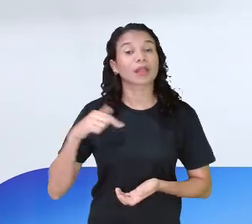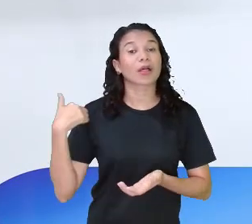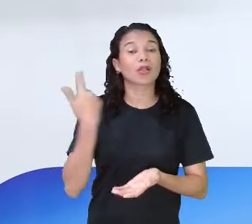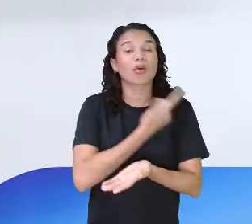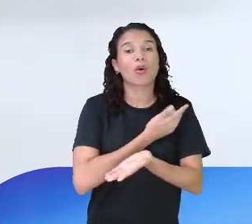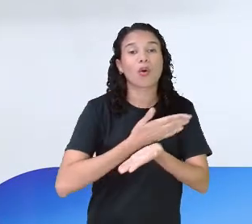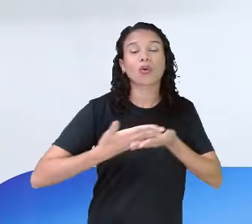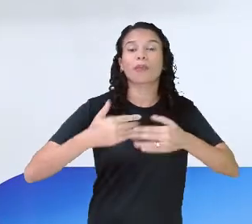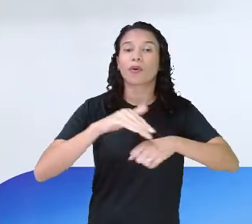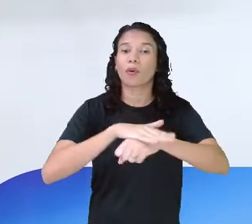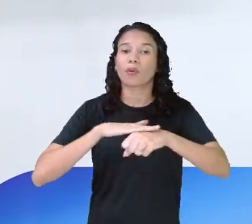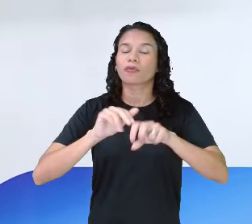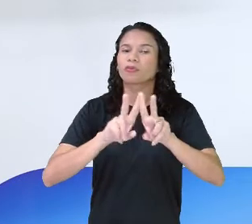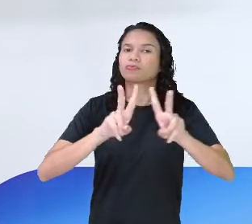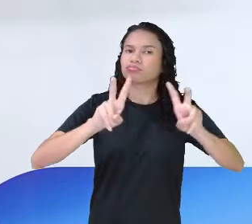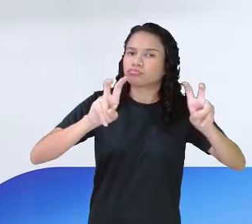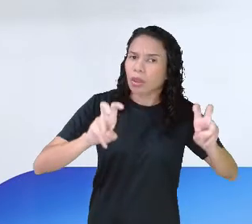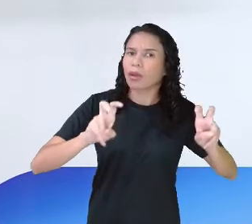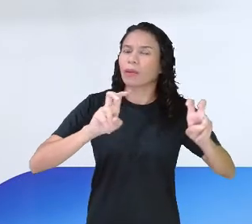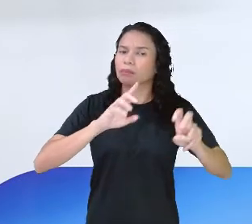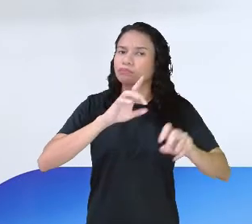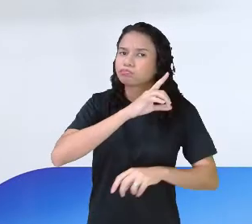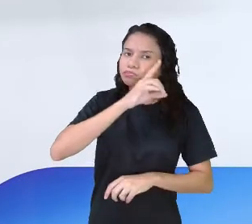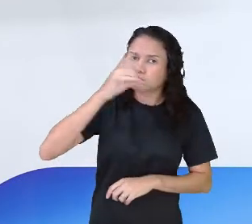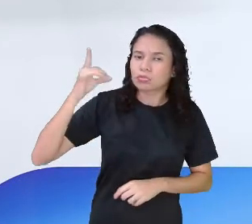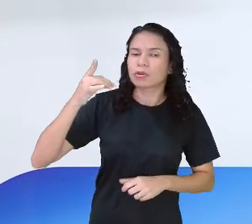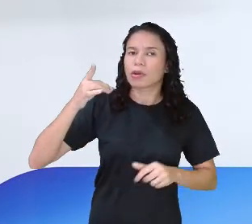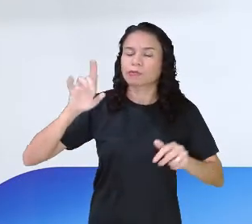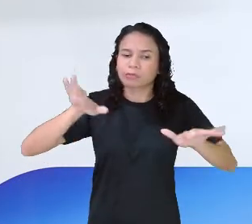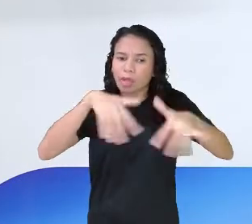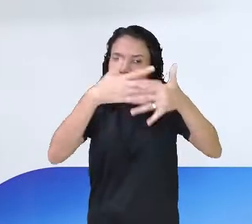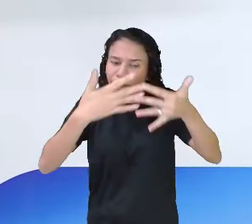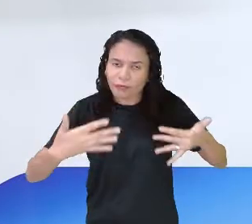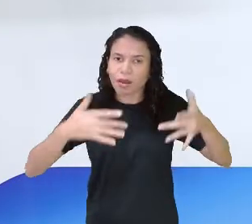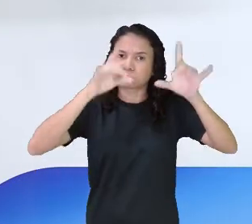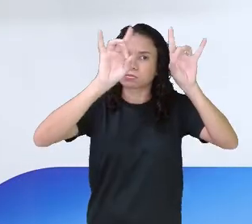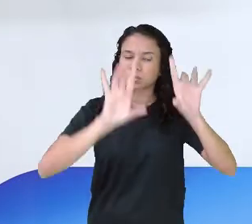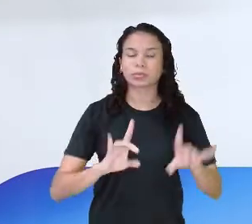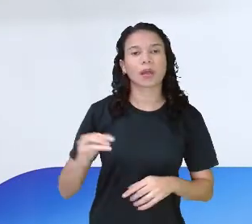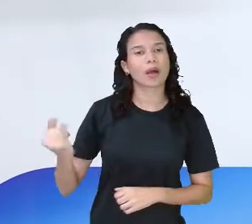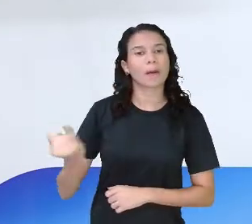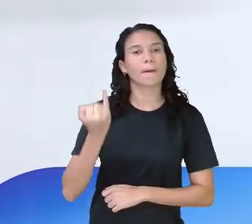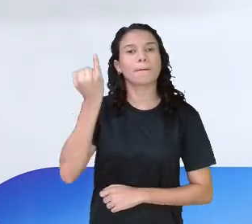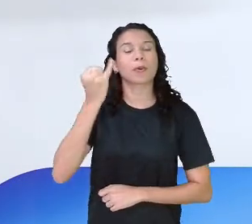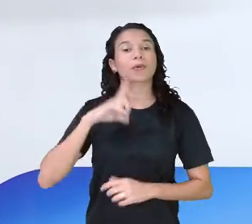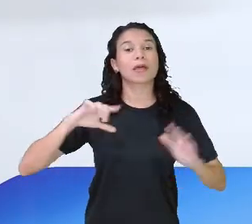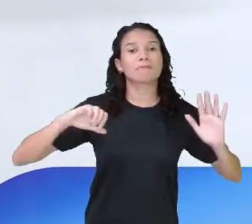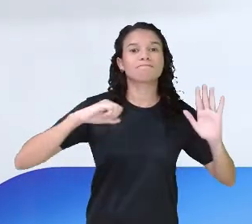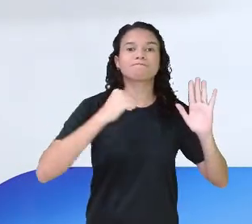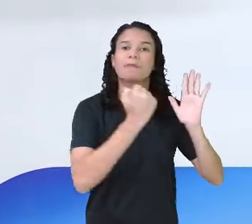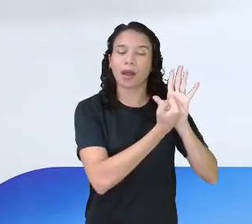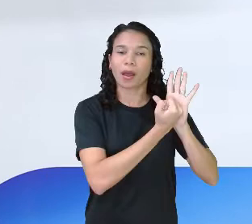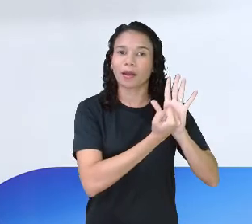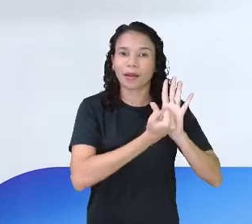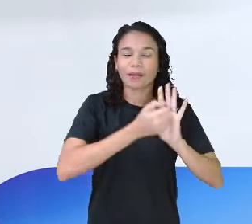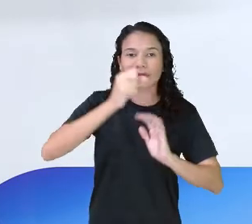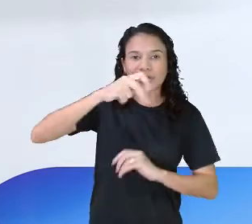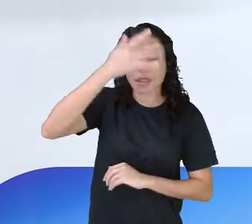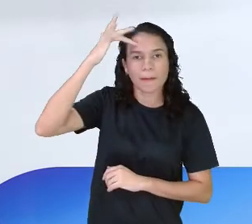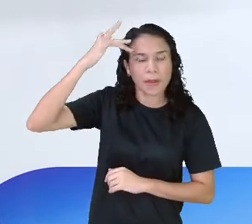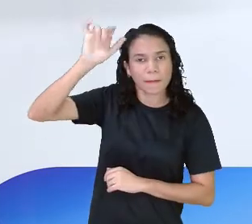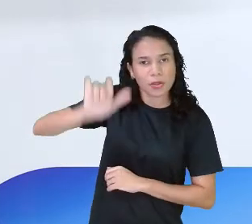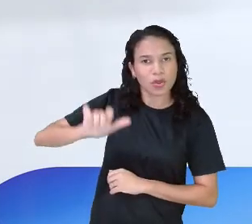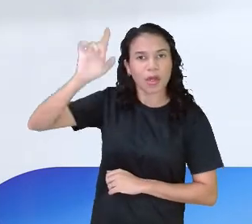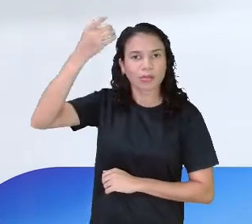começar a conversar sobre algumas datas comemorativas, datas que são importantes, que são marcos, né, para as pessoas